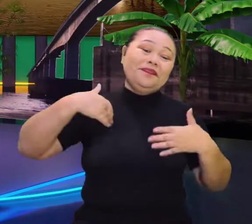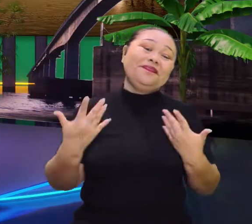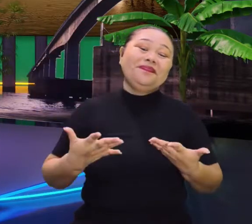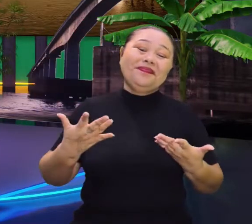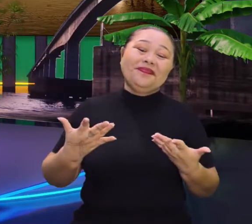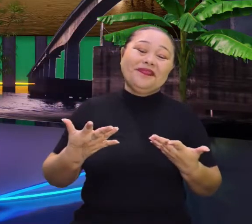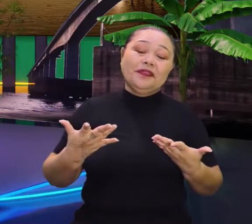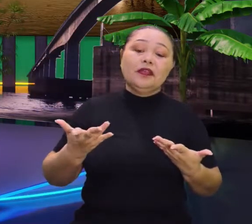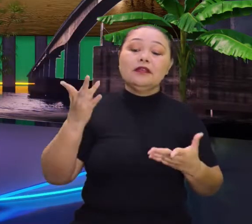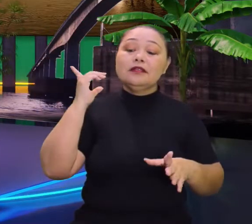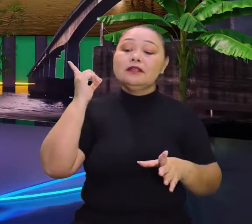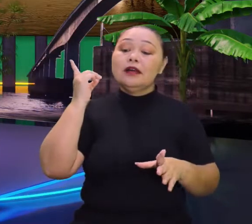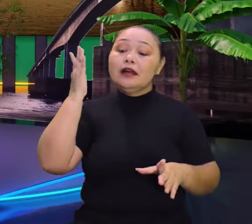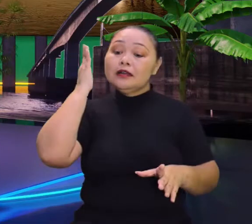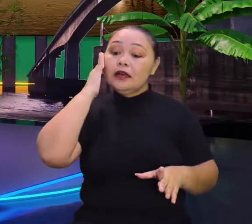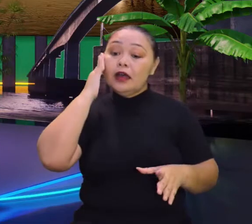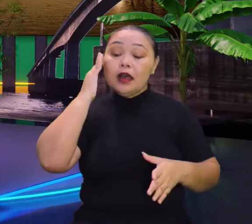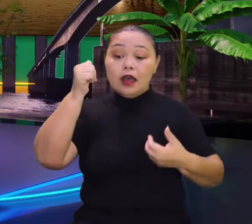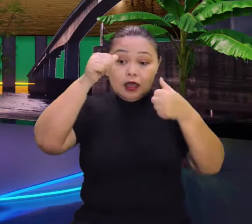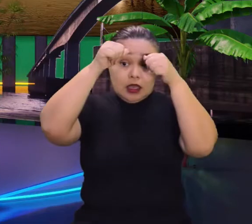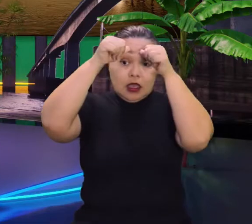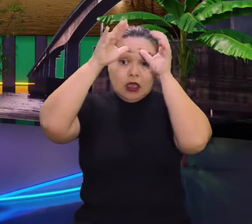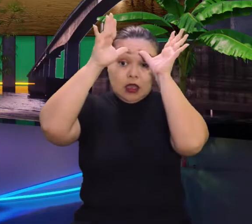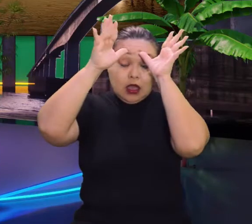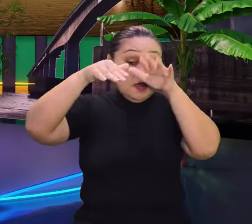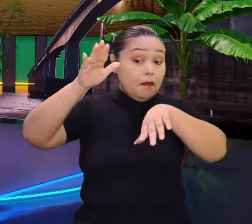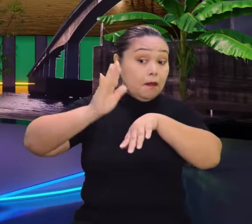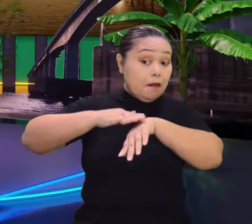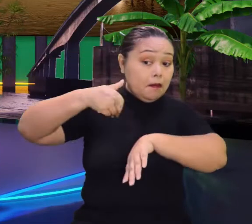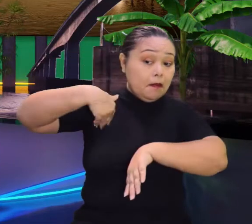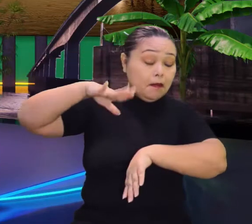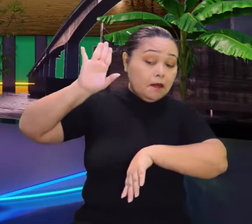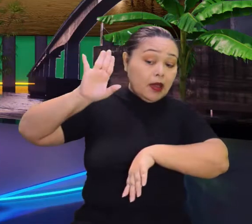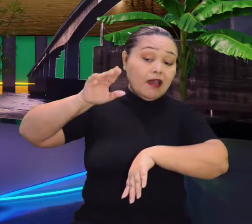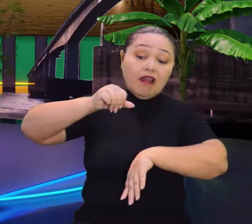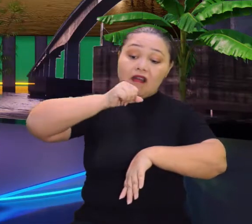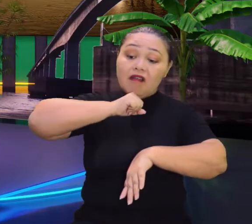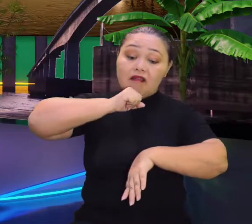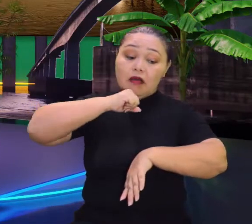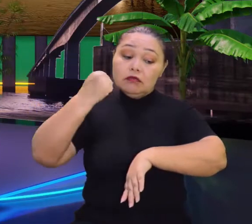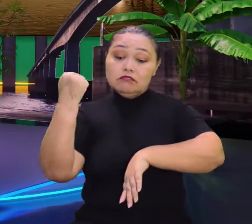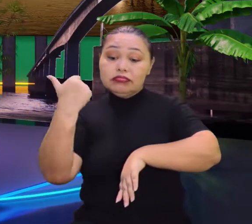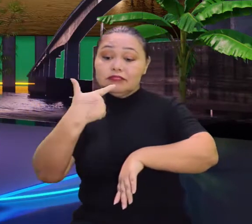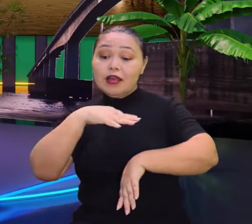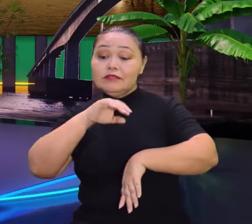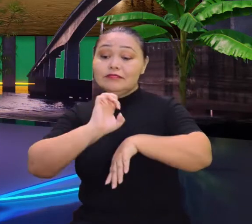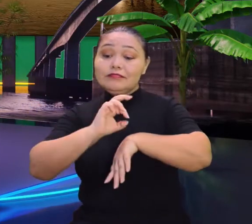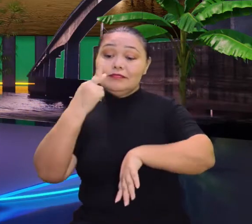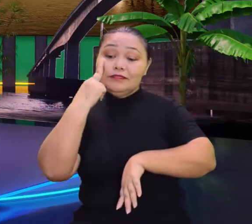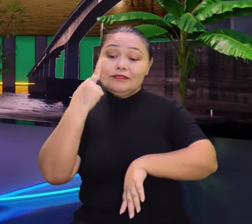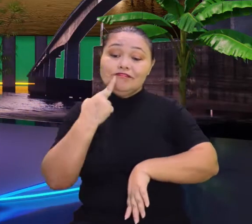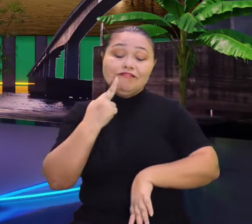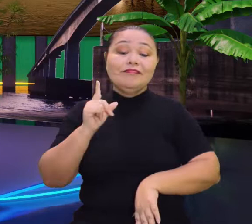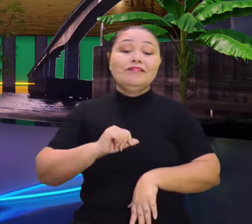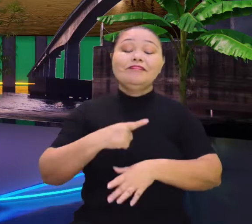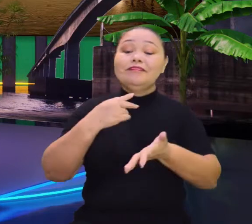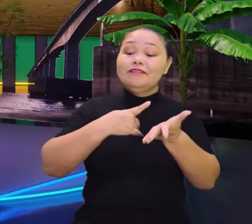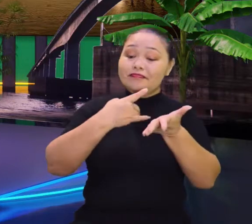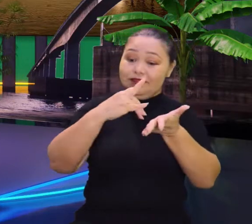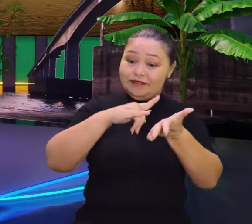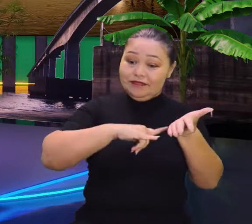aí, descobrimos também que o Acre é mais antigo que Rondônia. Exato. Não é isso? Tratado de